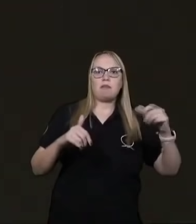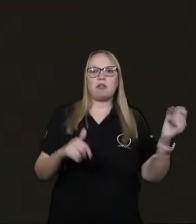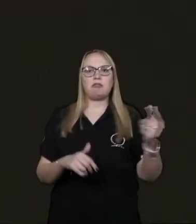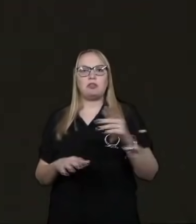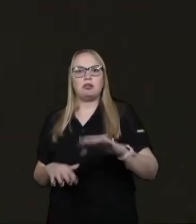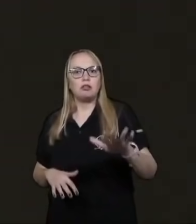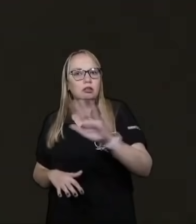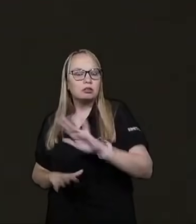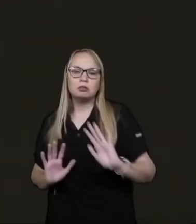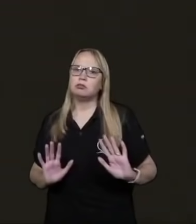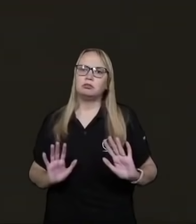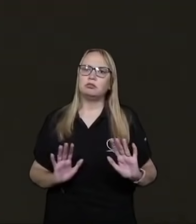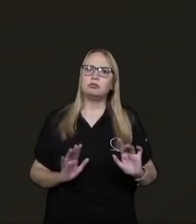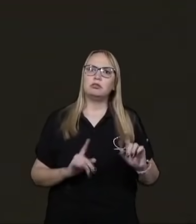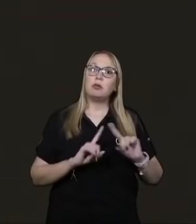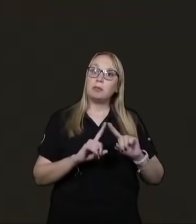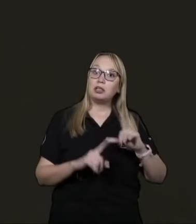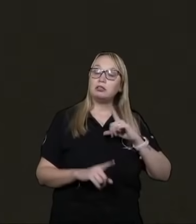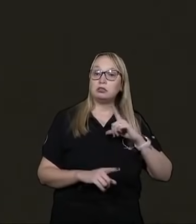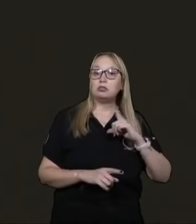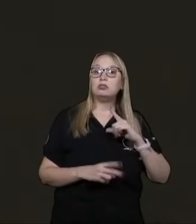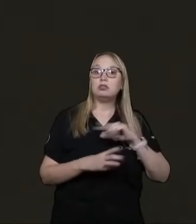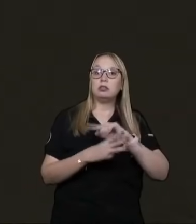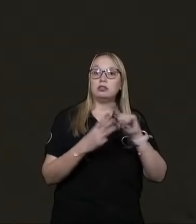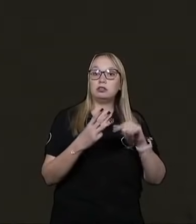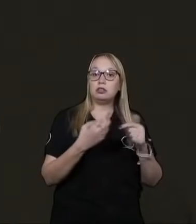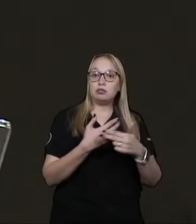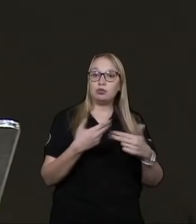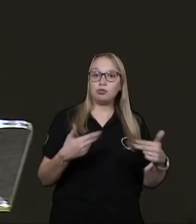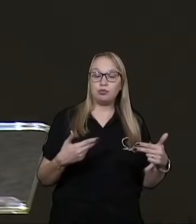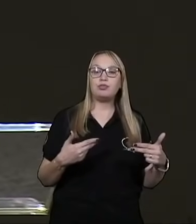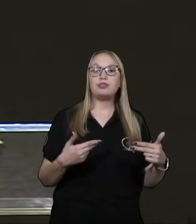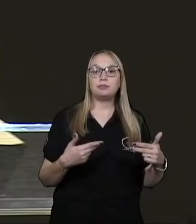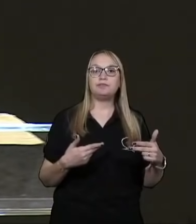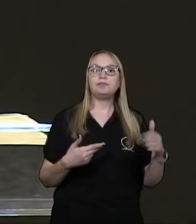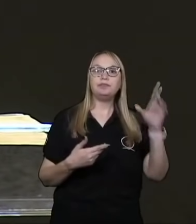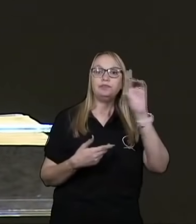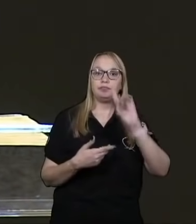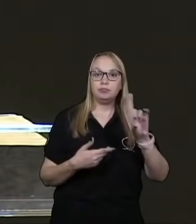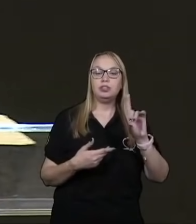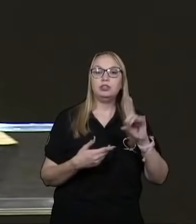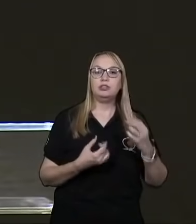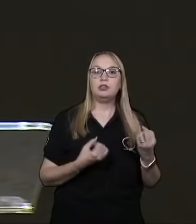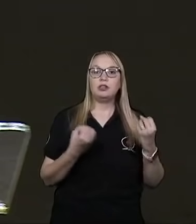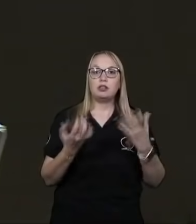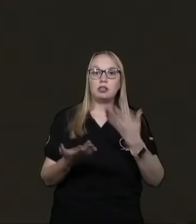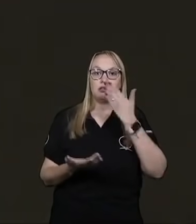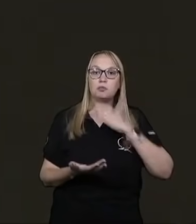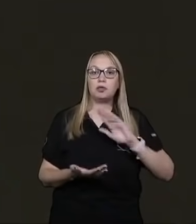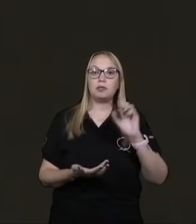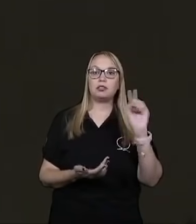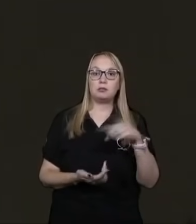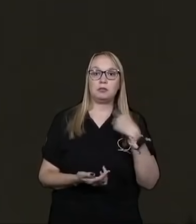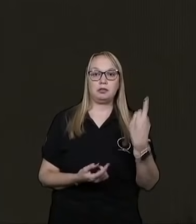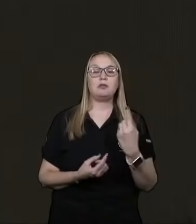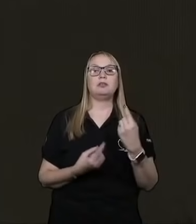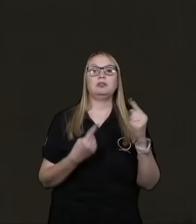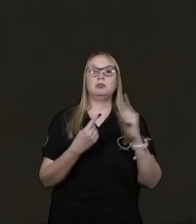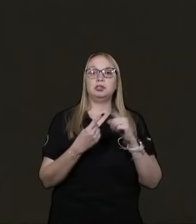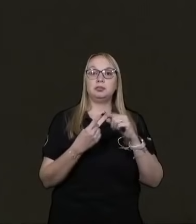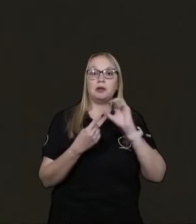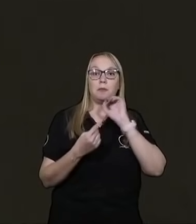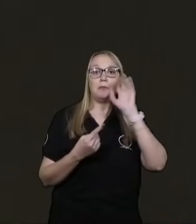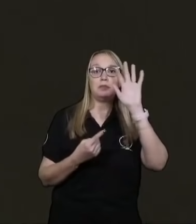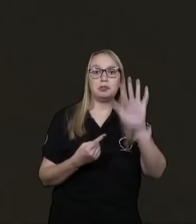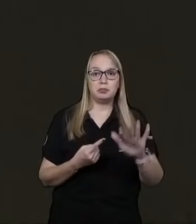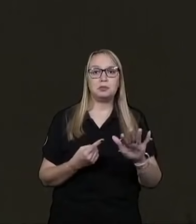do que todo mundo eu te garanto que vai para isso mas tem três funções pelas quais Deus envia suas promessas para nós primeiro para